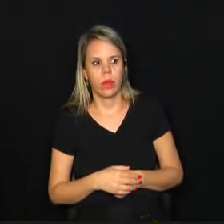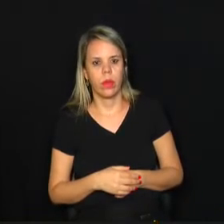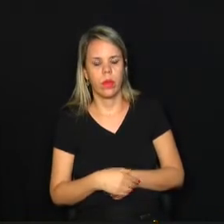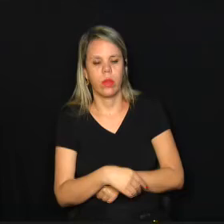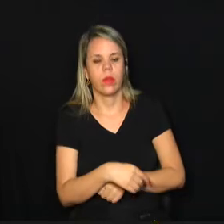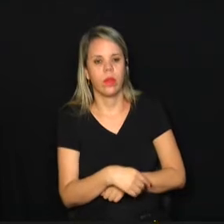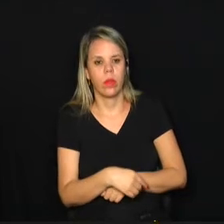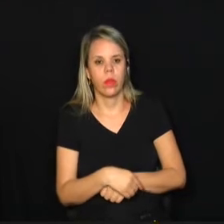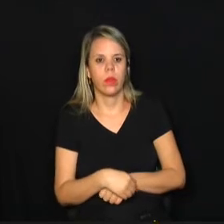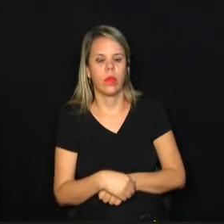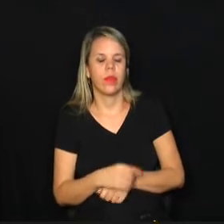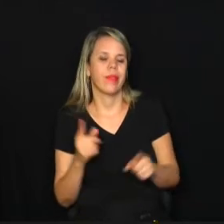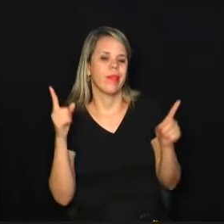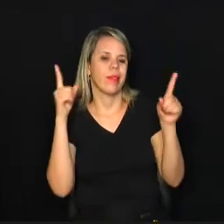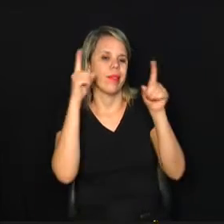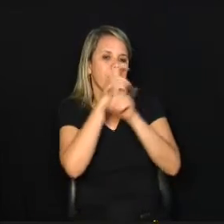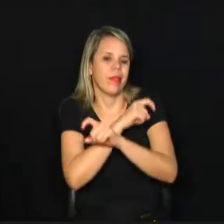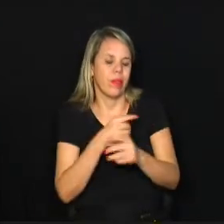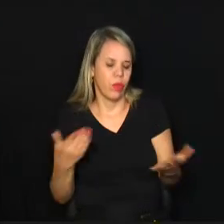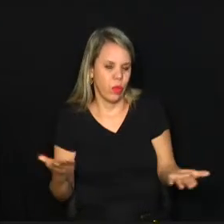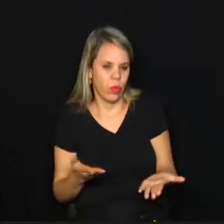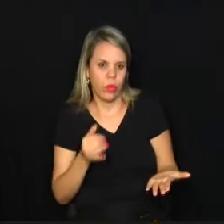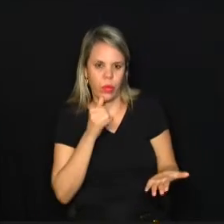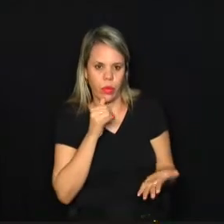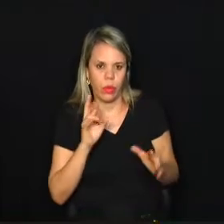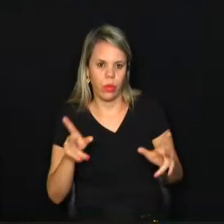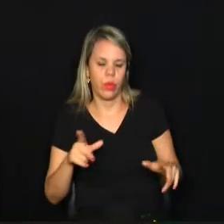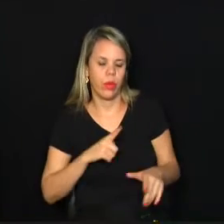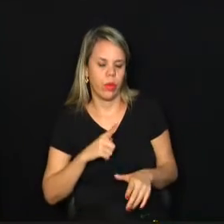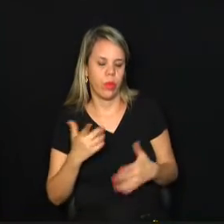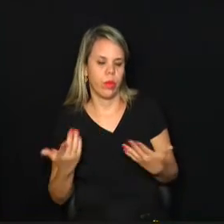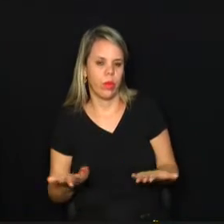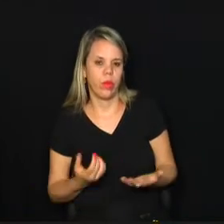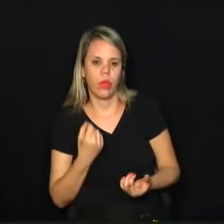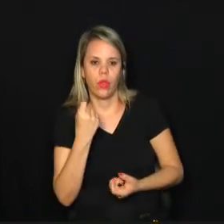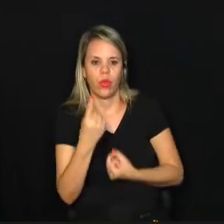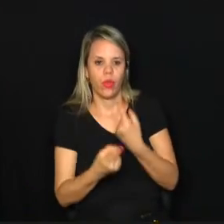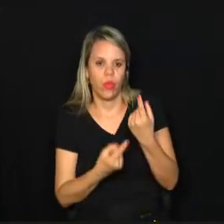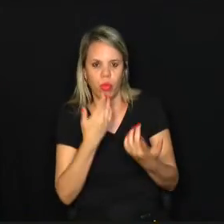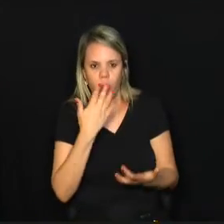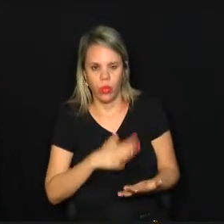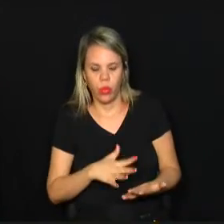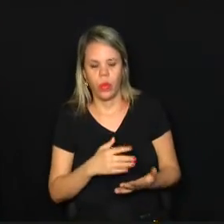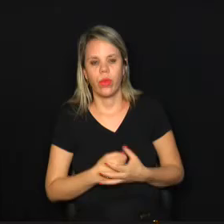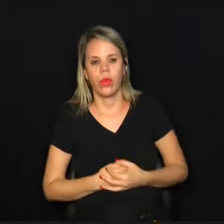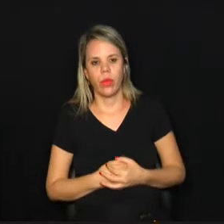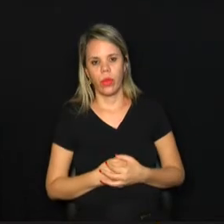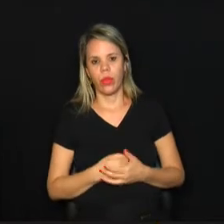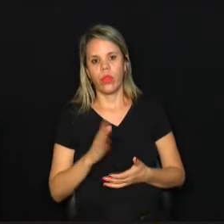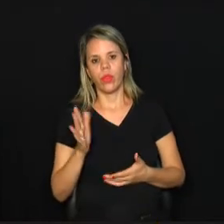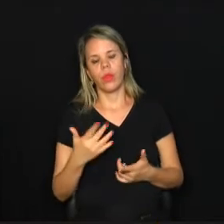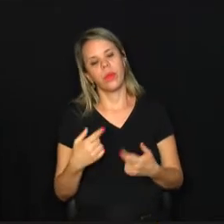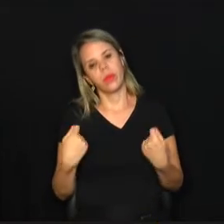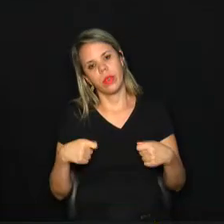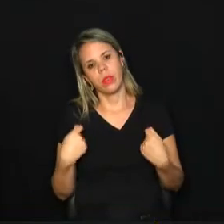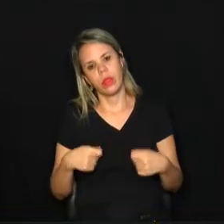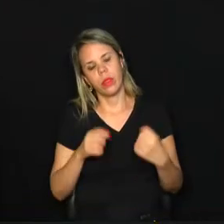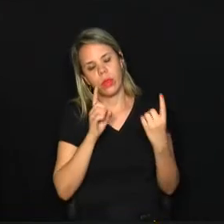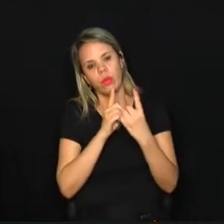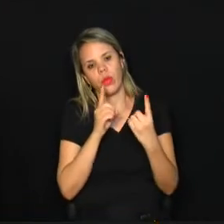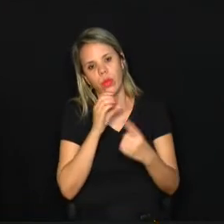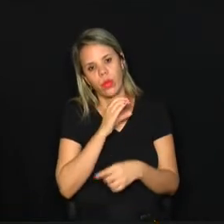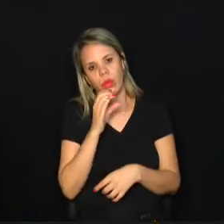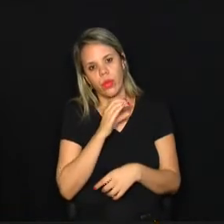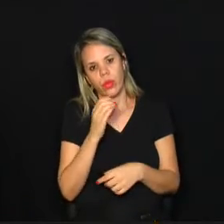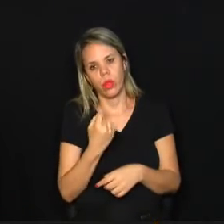demanda foi ficando mais complexa. Hoje, nós temos algumas crianças em situação já de necessidade de atendimento,